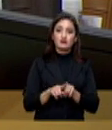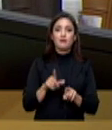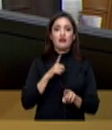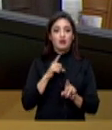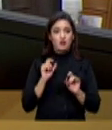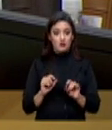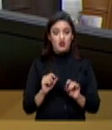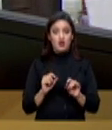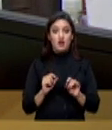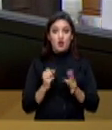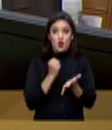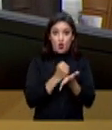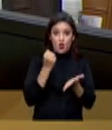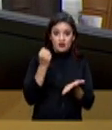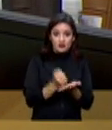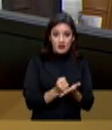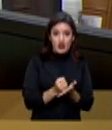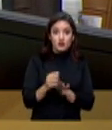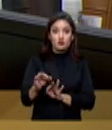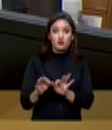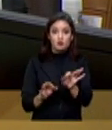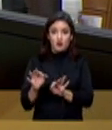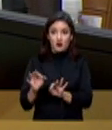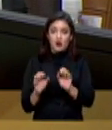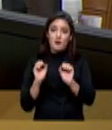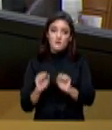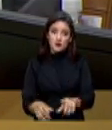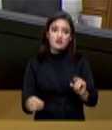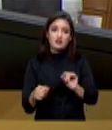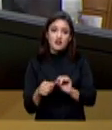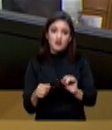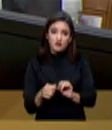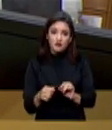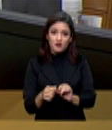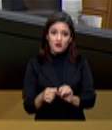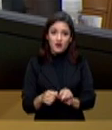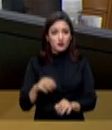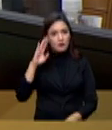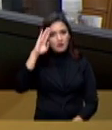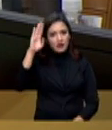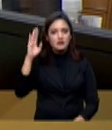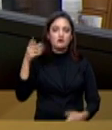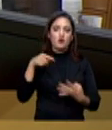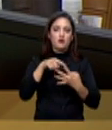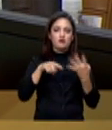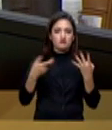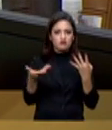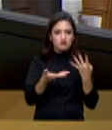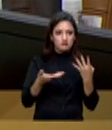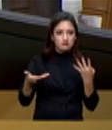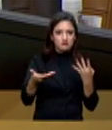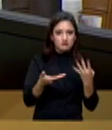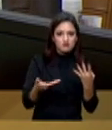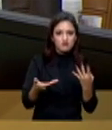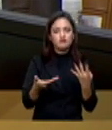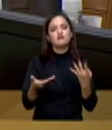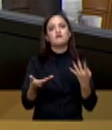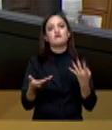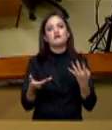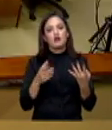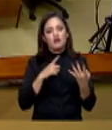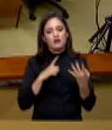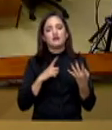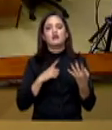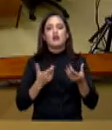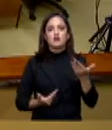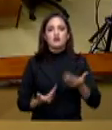o contrato de programa pode ser pactuado exclusivamente entre os entes federativos titulares de